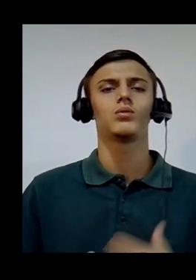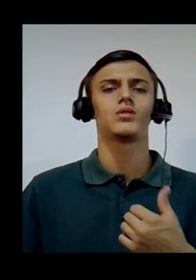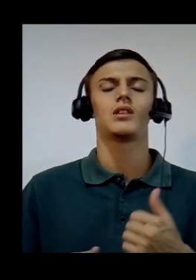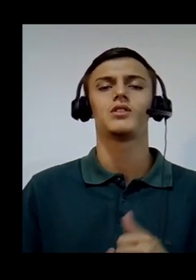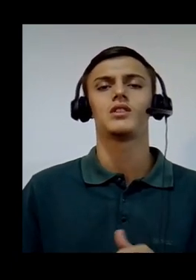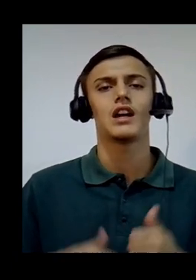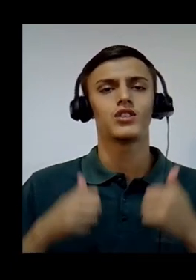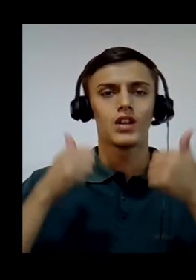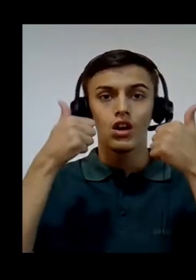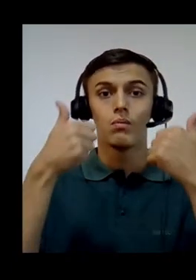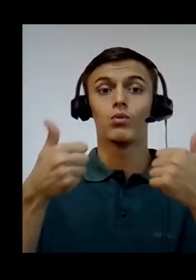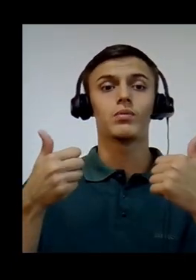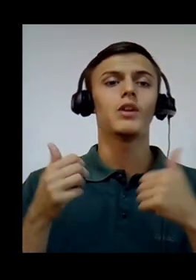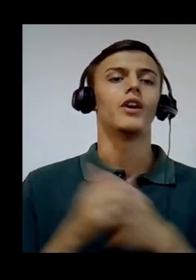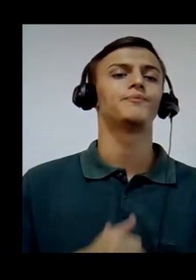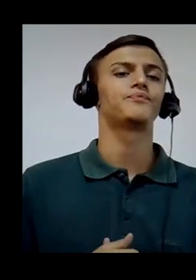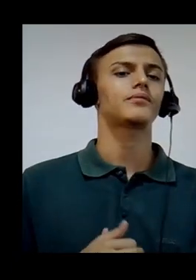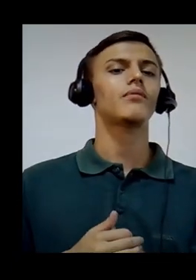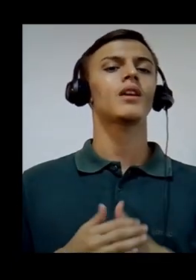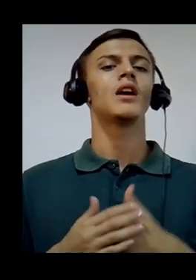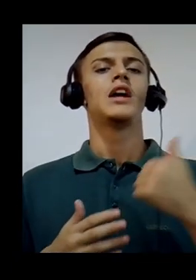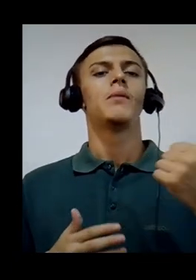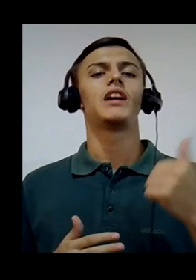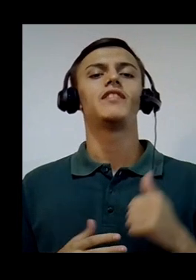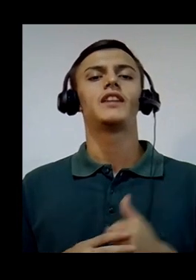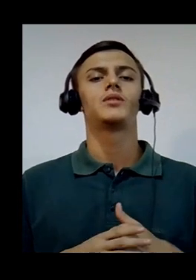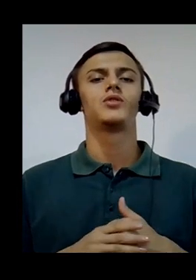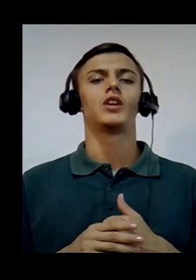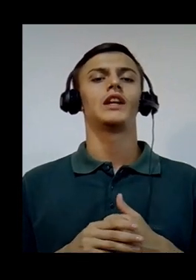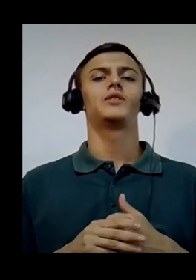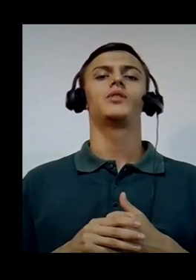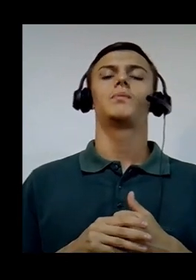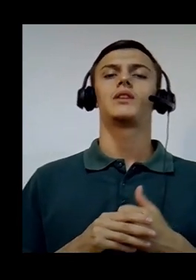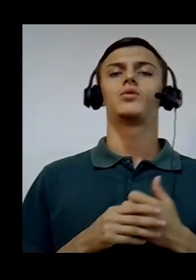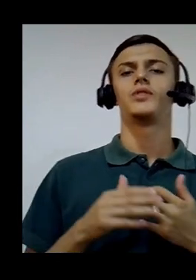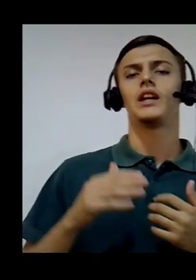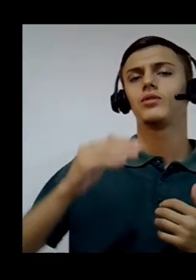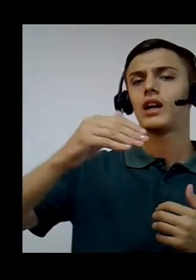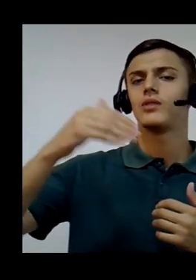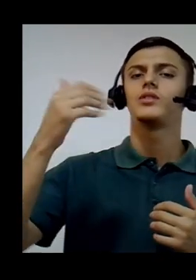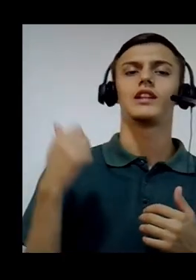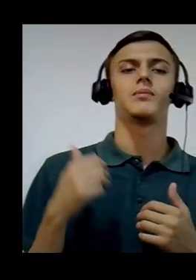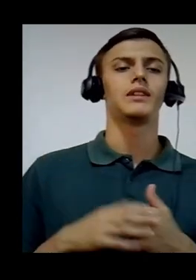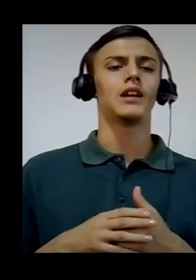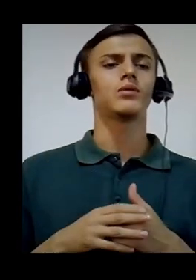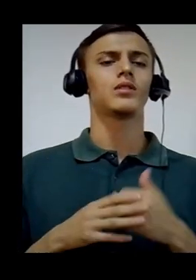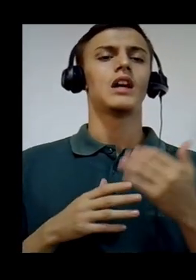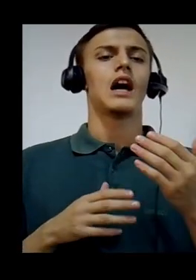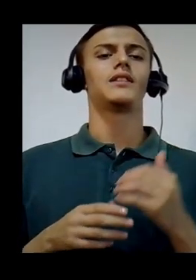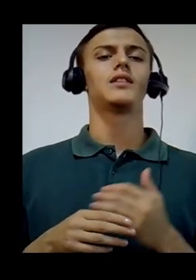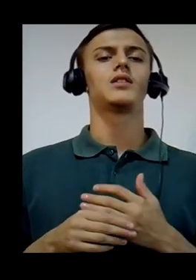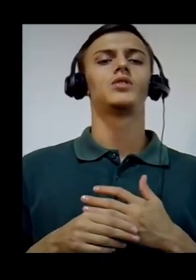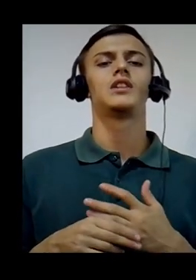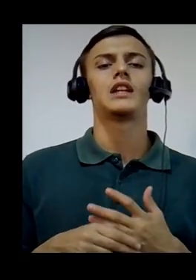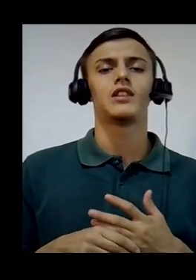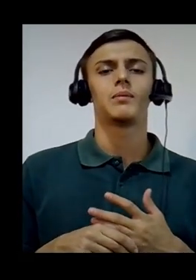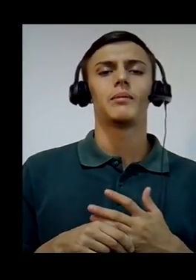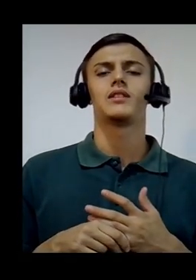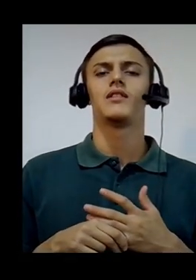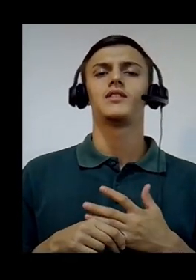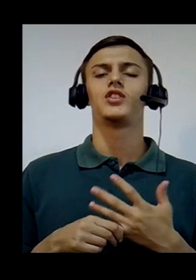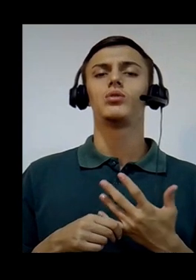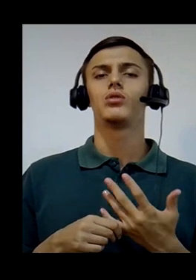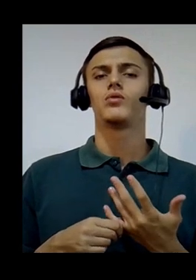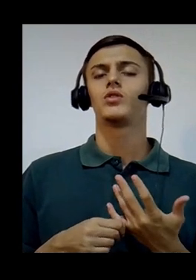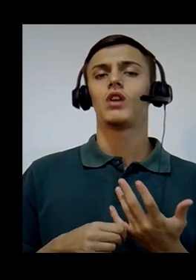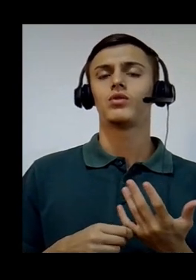tiver com o cinto, com o sistema de resgate, muito melhor. Para evitar risco de choque elétrico em espaço confinado, no caso de tanques metálicos, a tensão utilizada nos